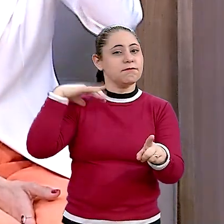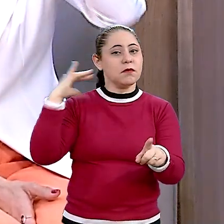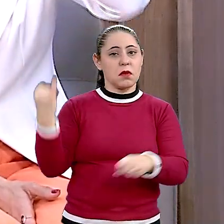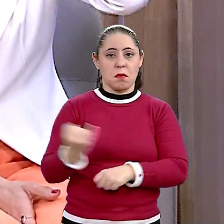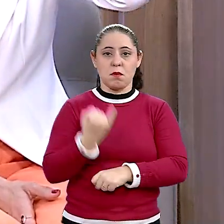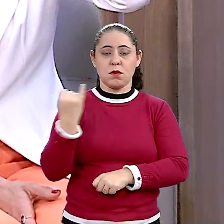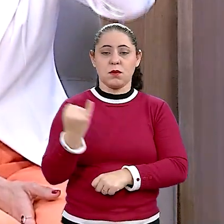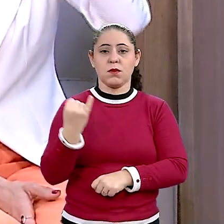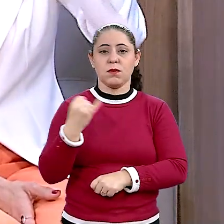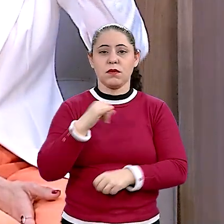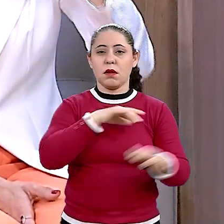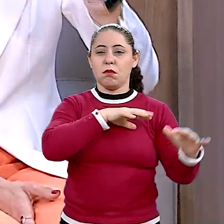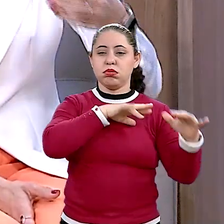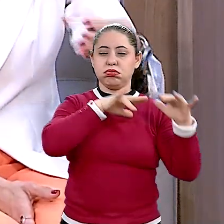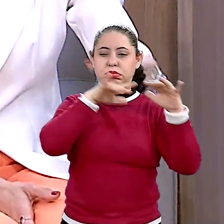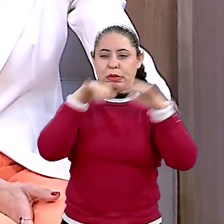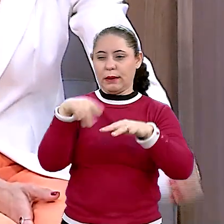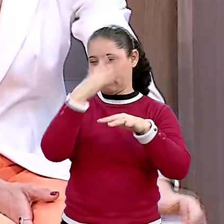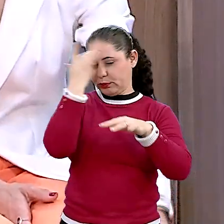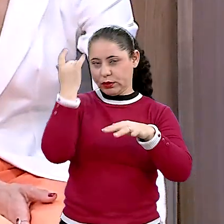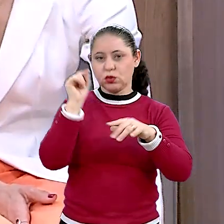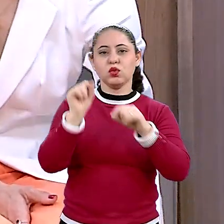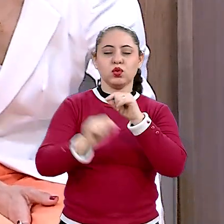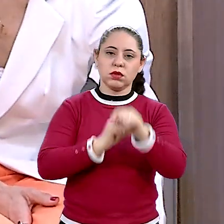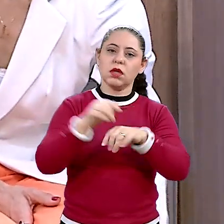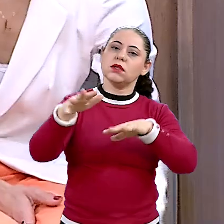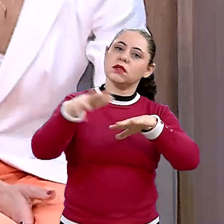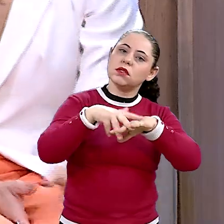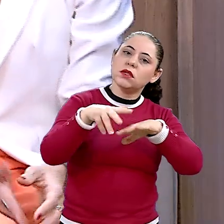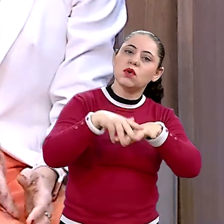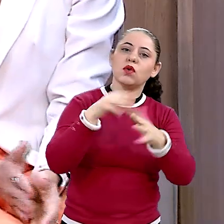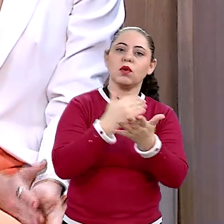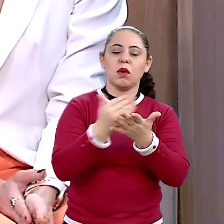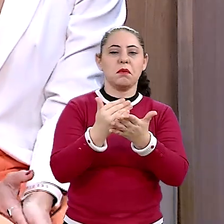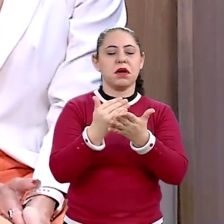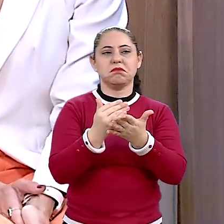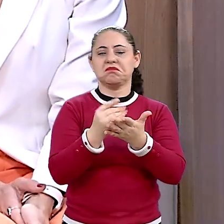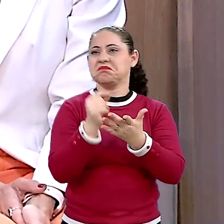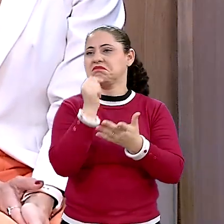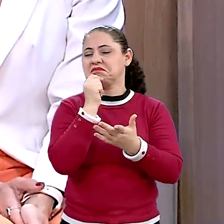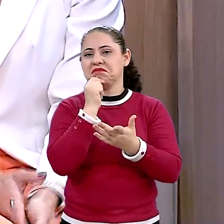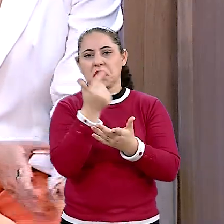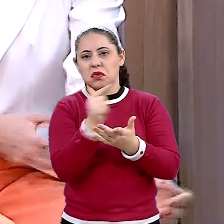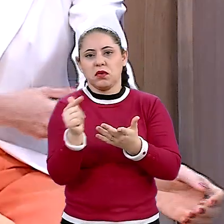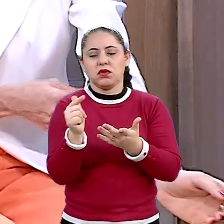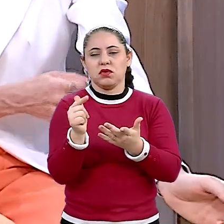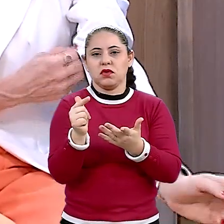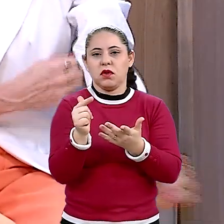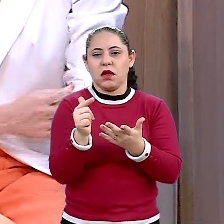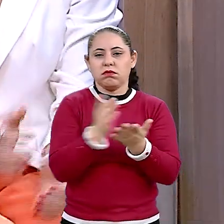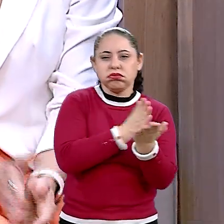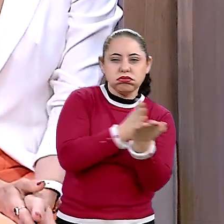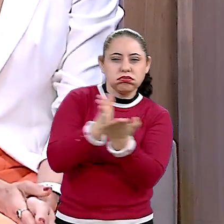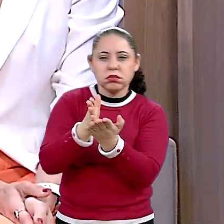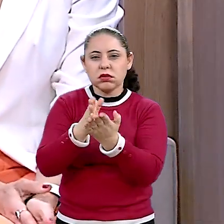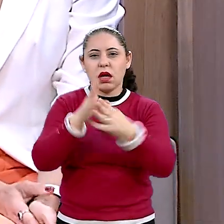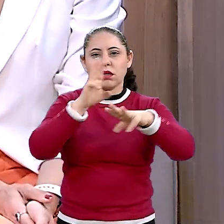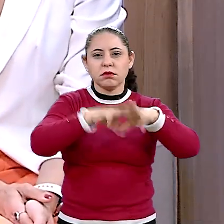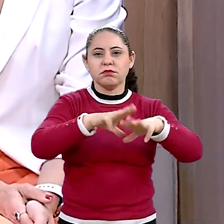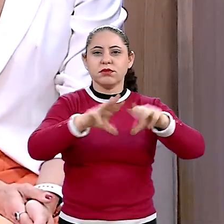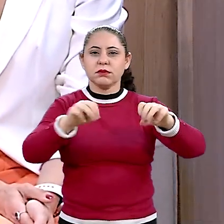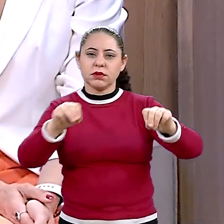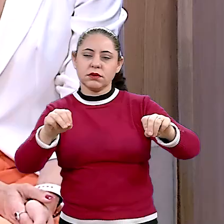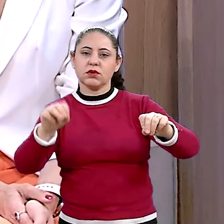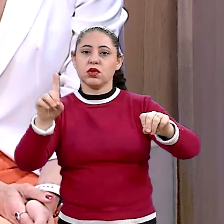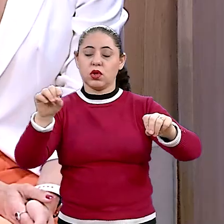passado foi importante para a colonização dessas regiões, em especial a passagem por Sidrolândia, que inicialmente não era prevista, e ia pegar um caminho mais direto Maracaju, depois